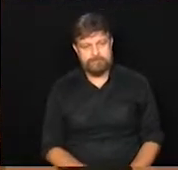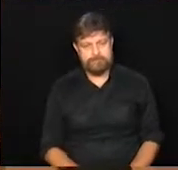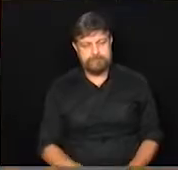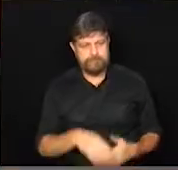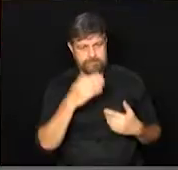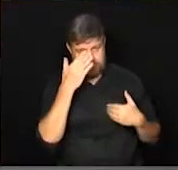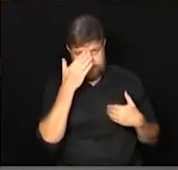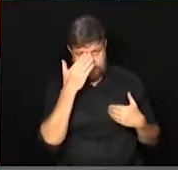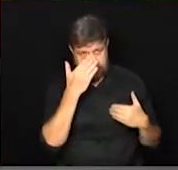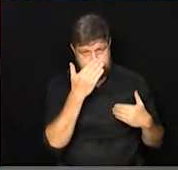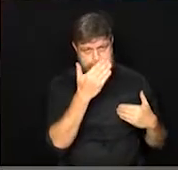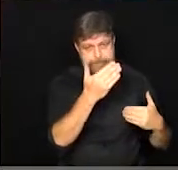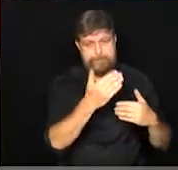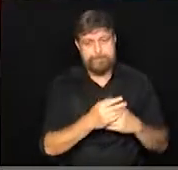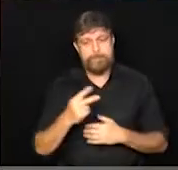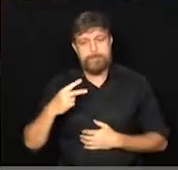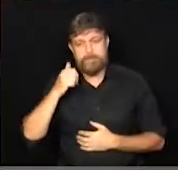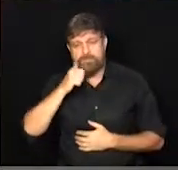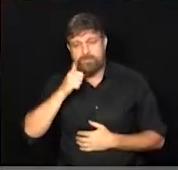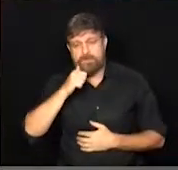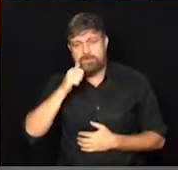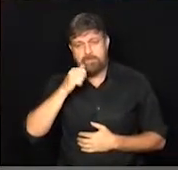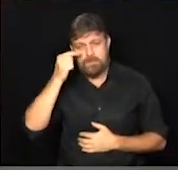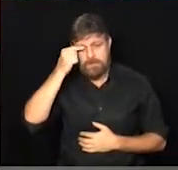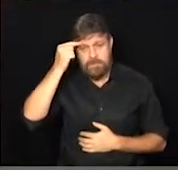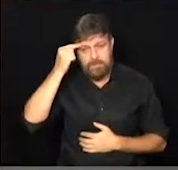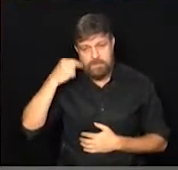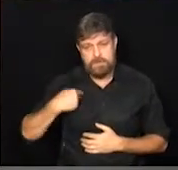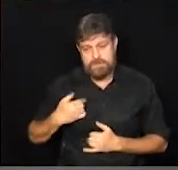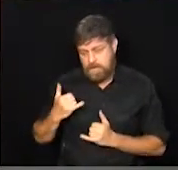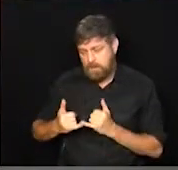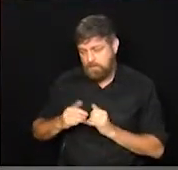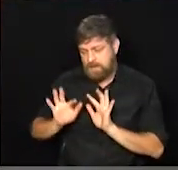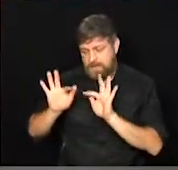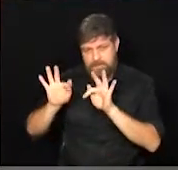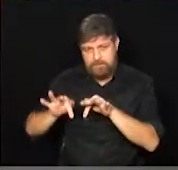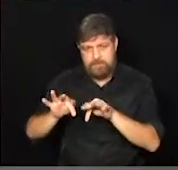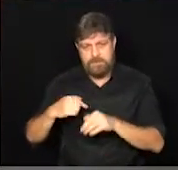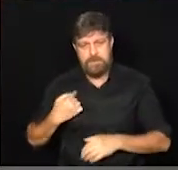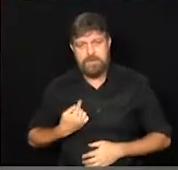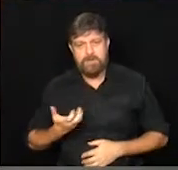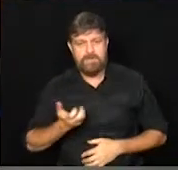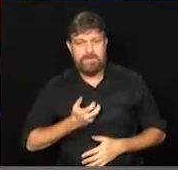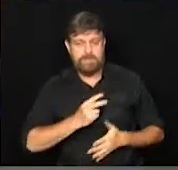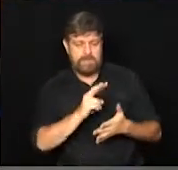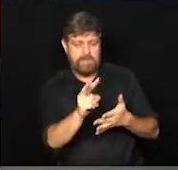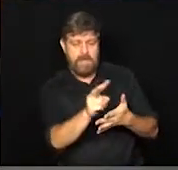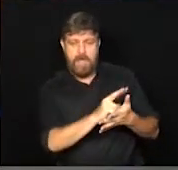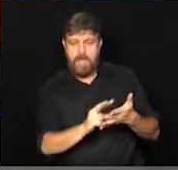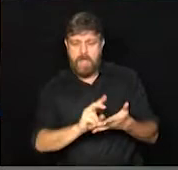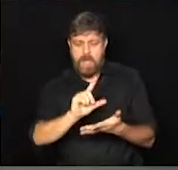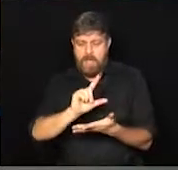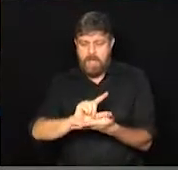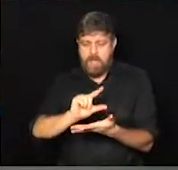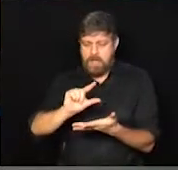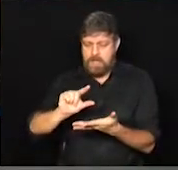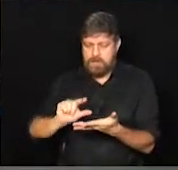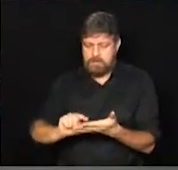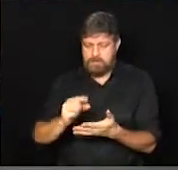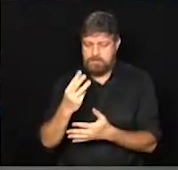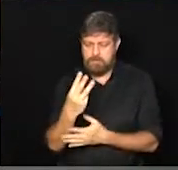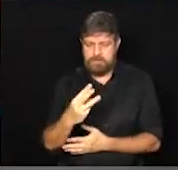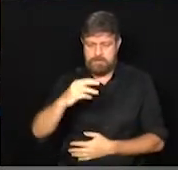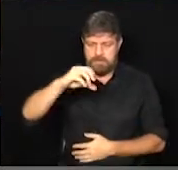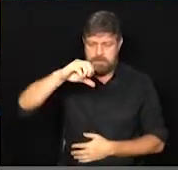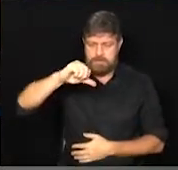Obrigada, vereadora Paola. Já caminhando para o fim da reunião, eu queria ler o artigo 39